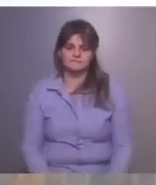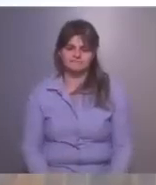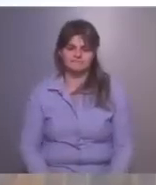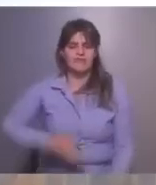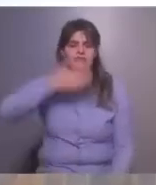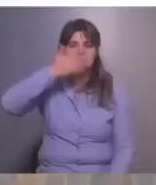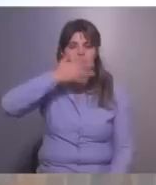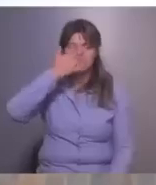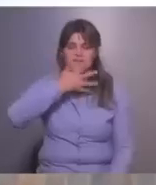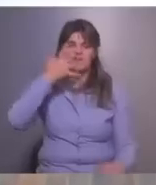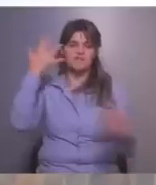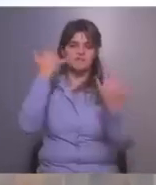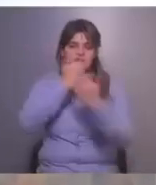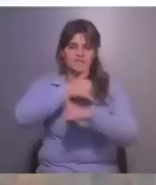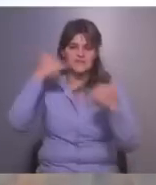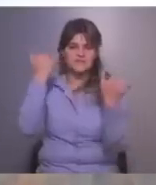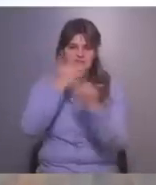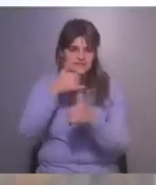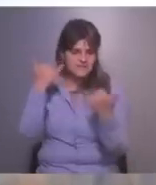deseja longos dias de